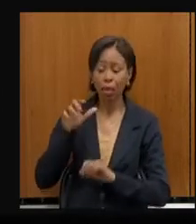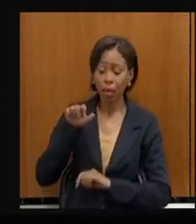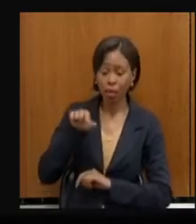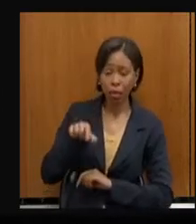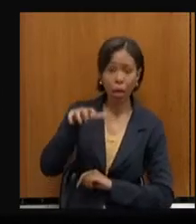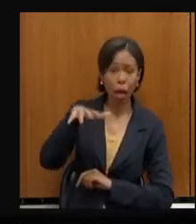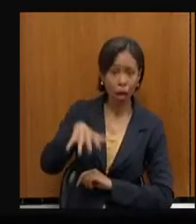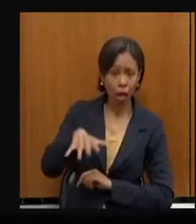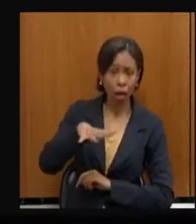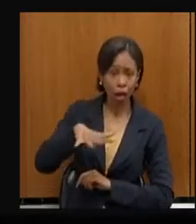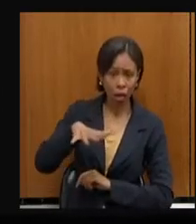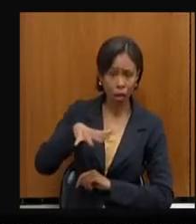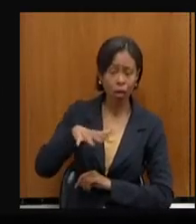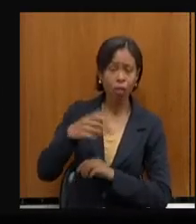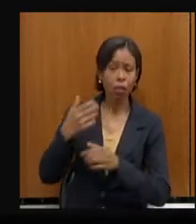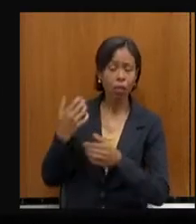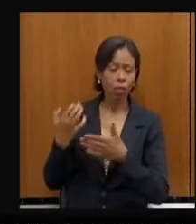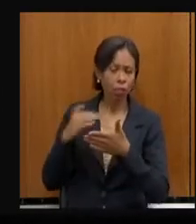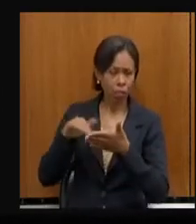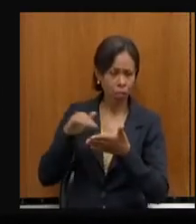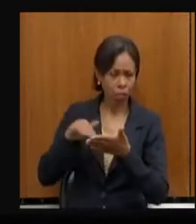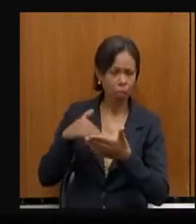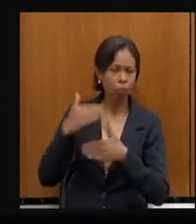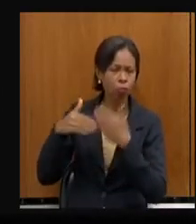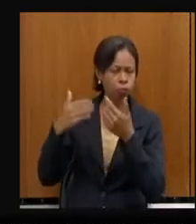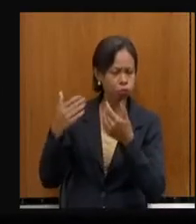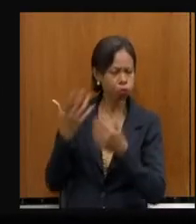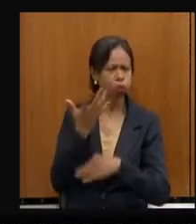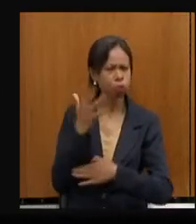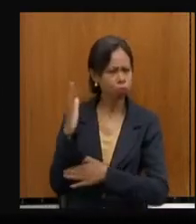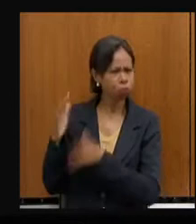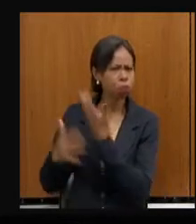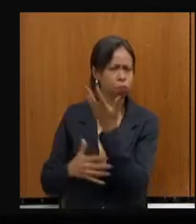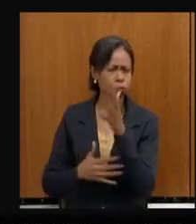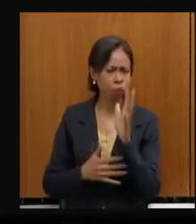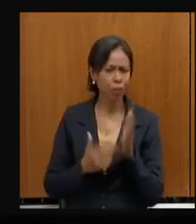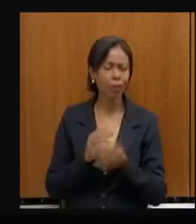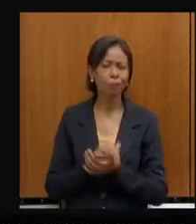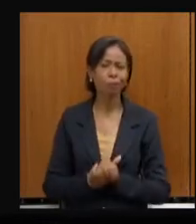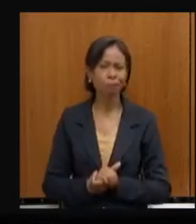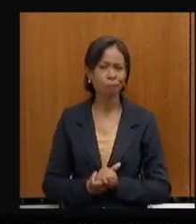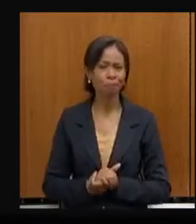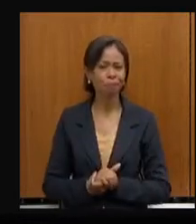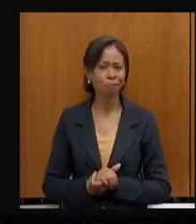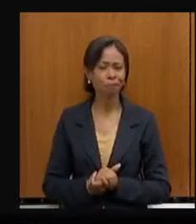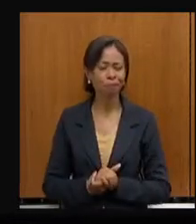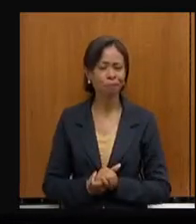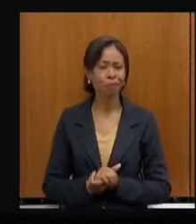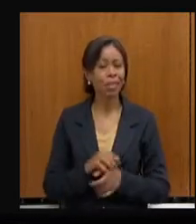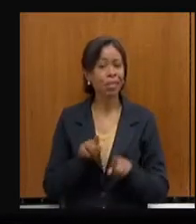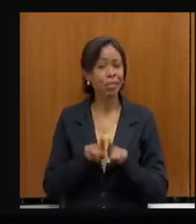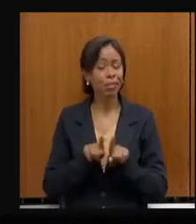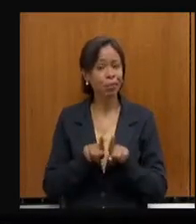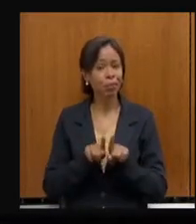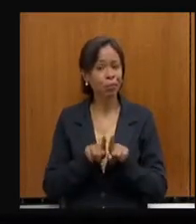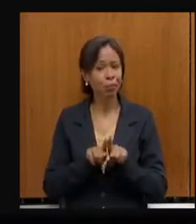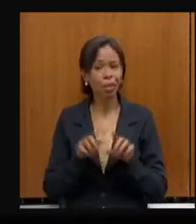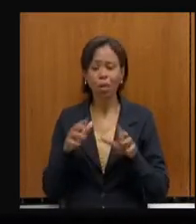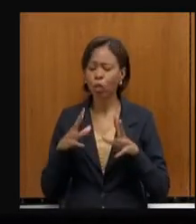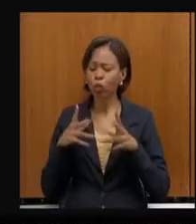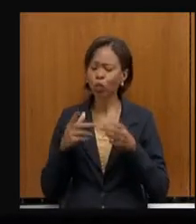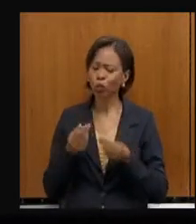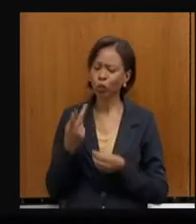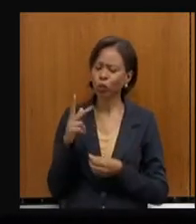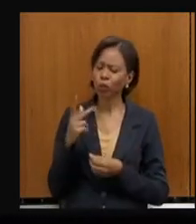todas processo eu quero cumprimentar também lá que tá aí EA toda sua equipe